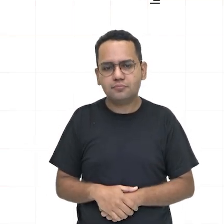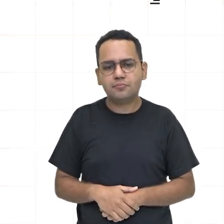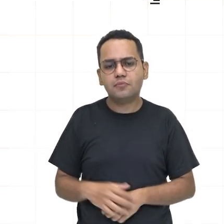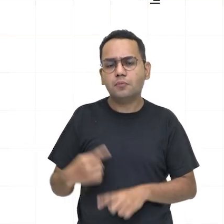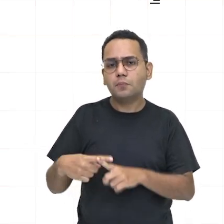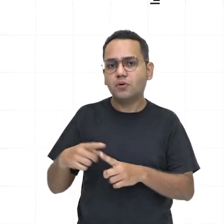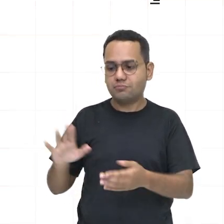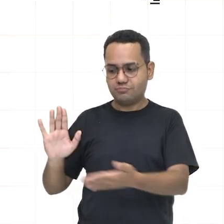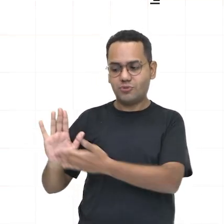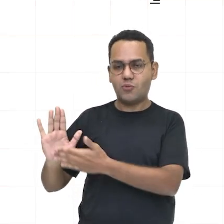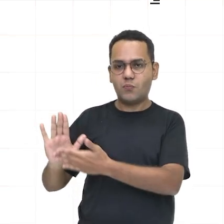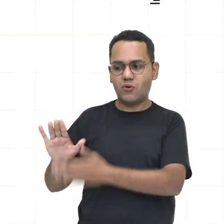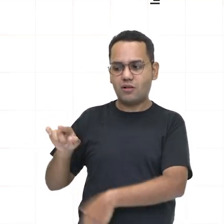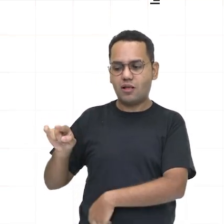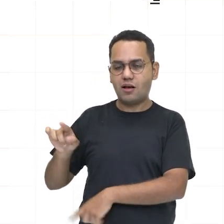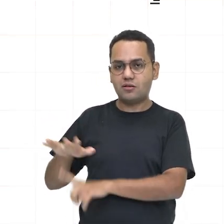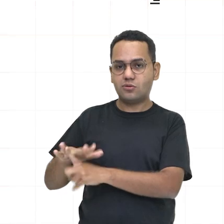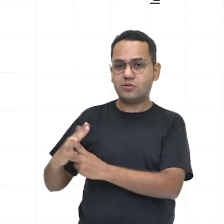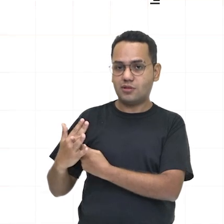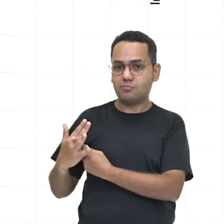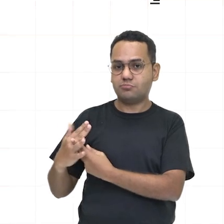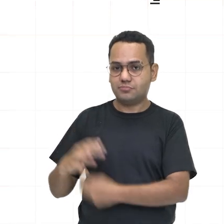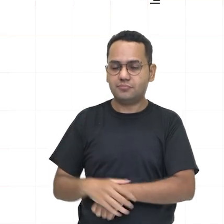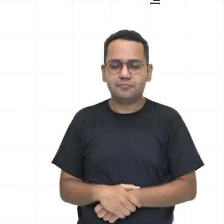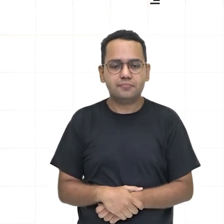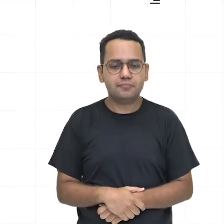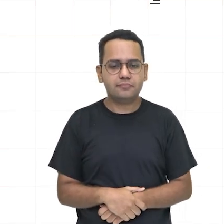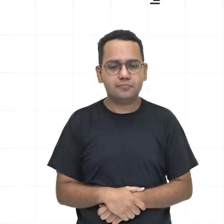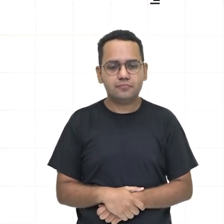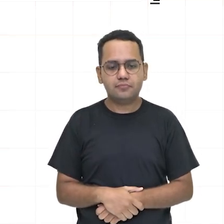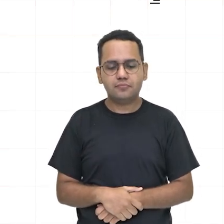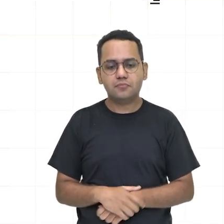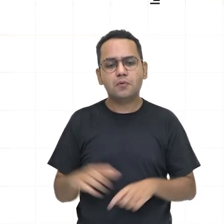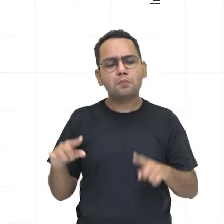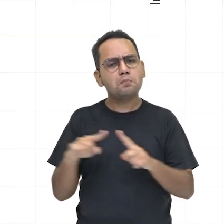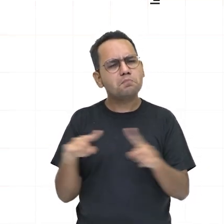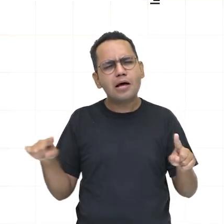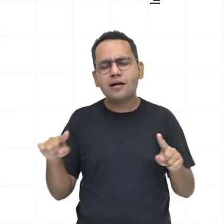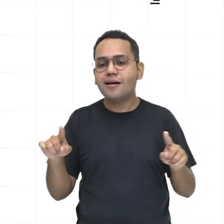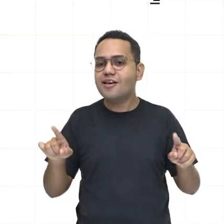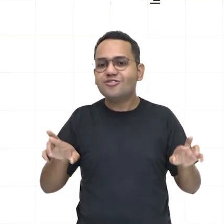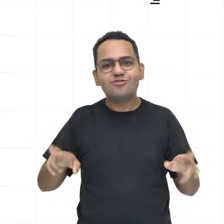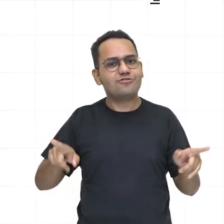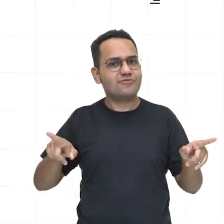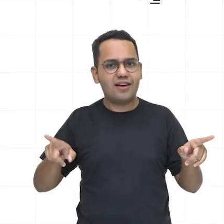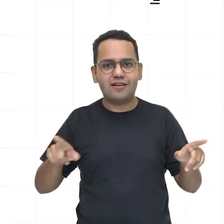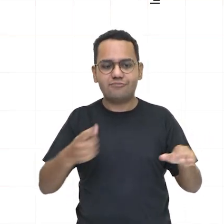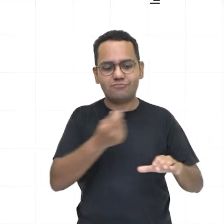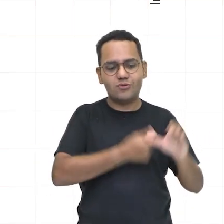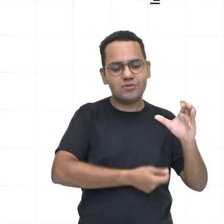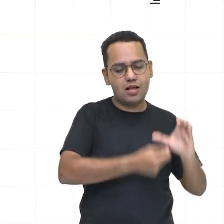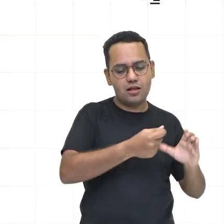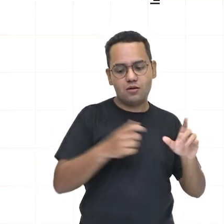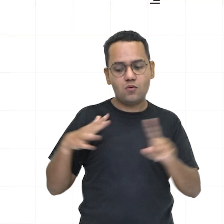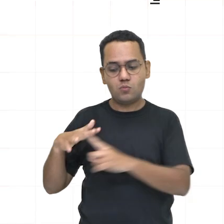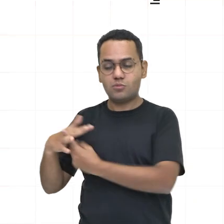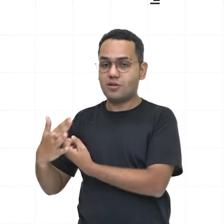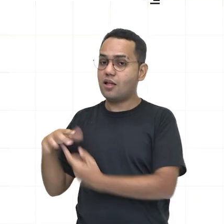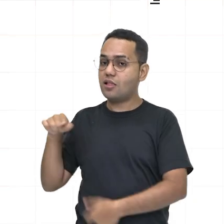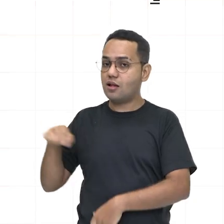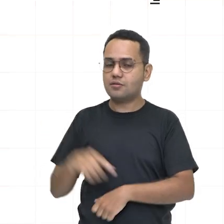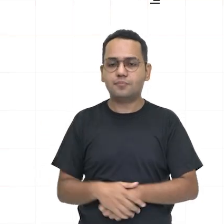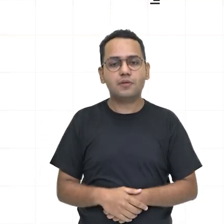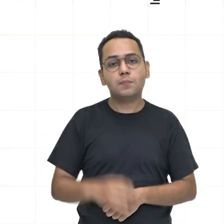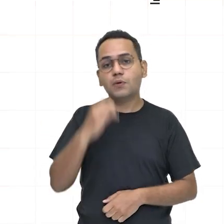a do socialismo, tá? Então o socialismo é antagônico ao capitalismo. No socialismo,